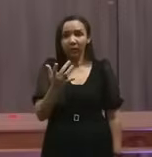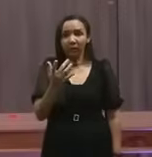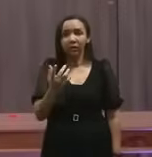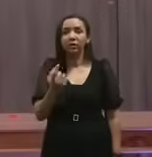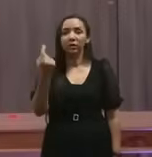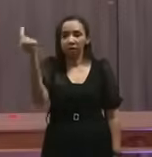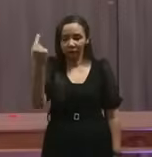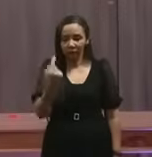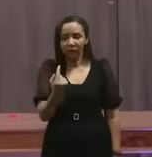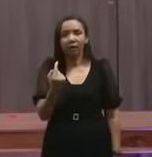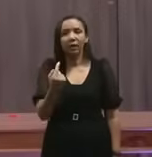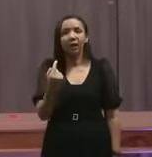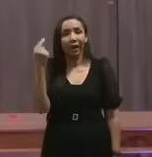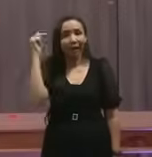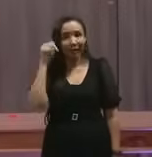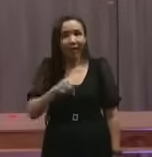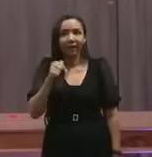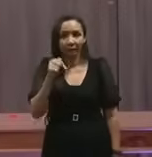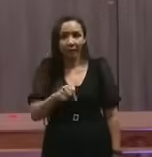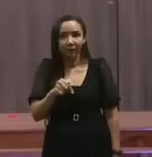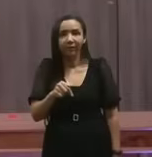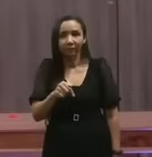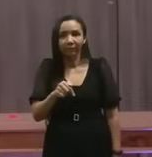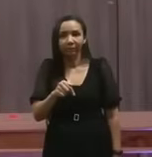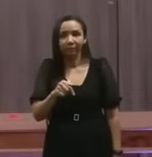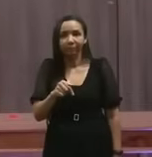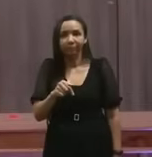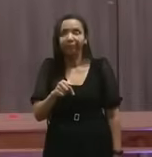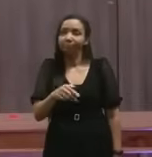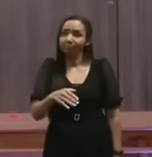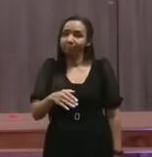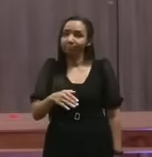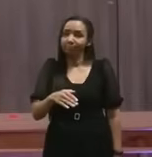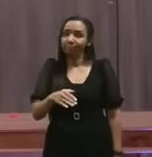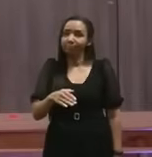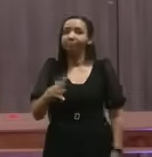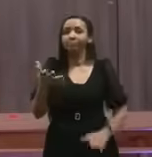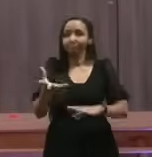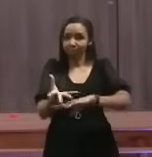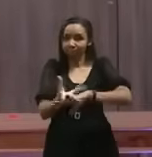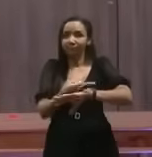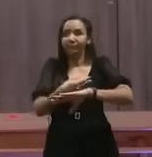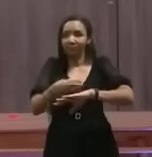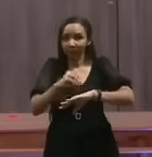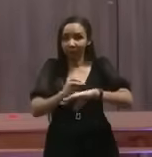e Deus disse que é para mim lá agora e ressuscitar nenhum deles